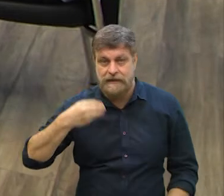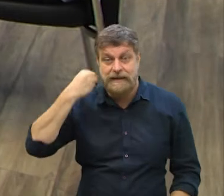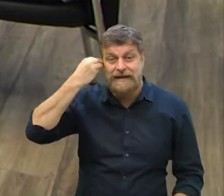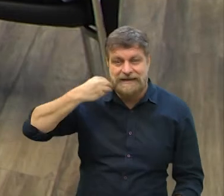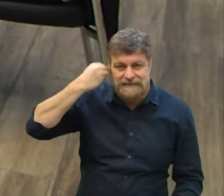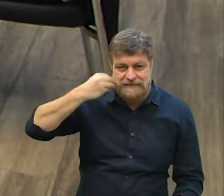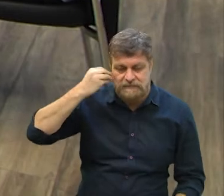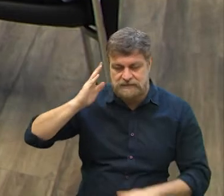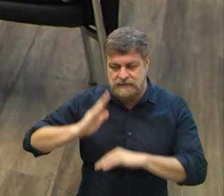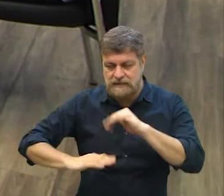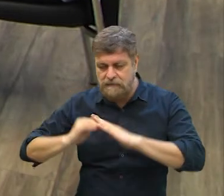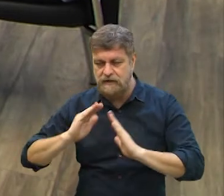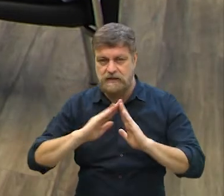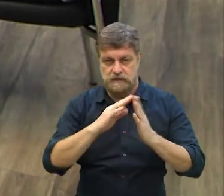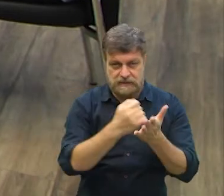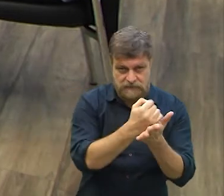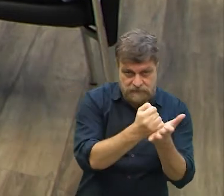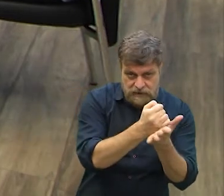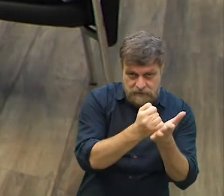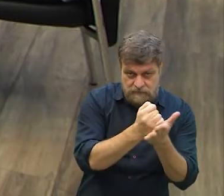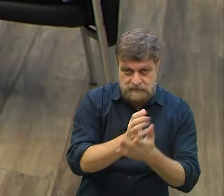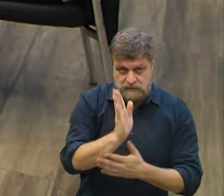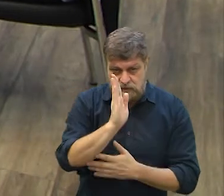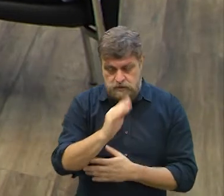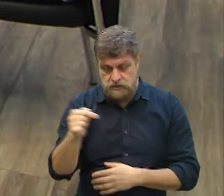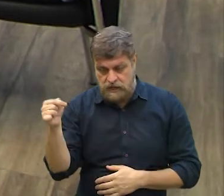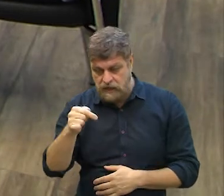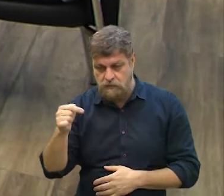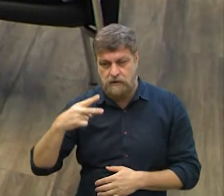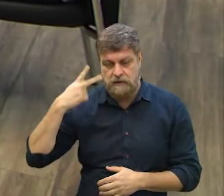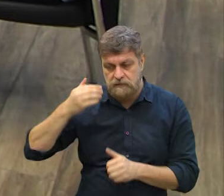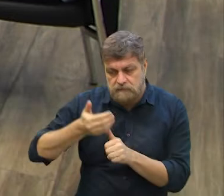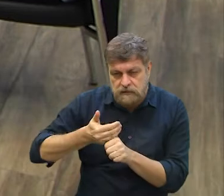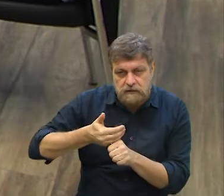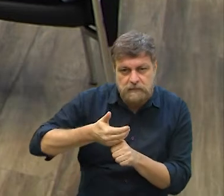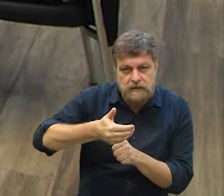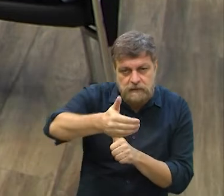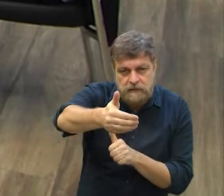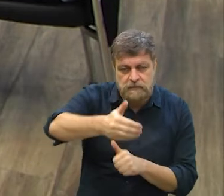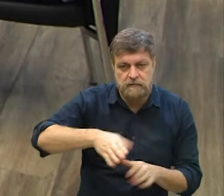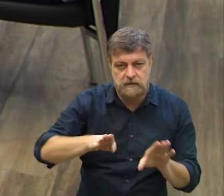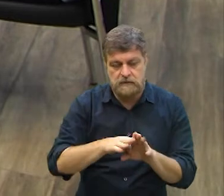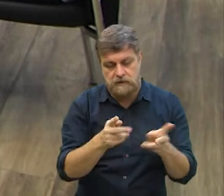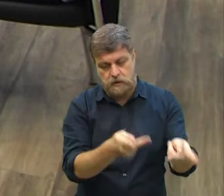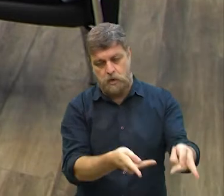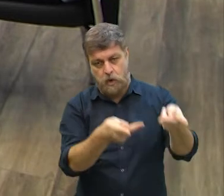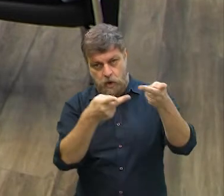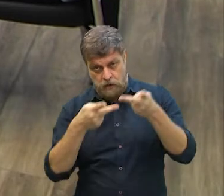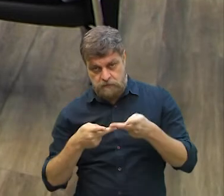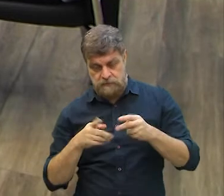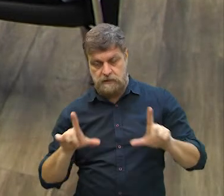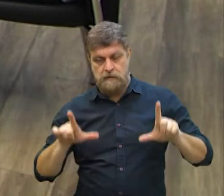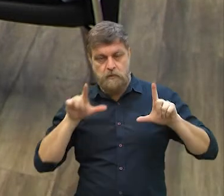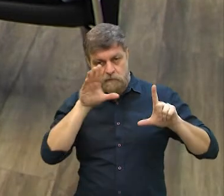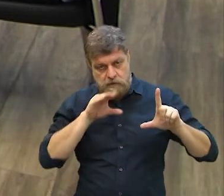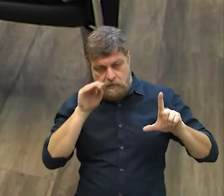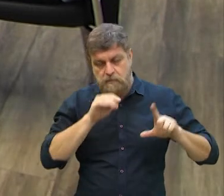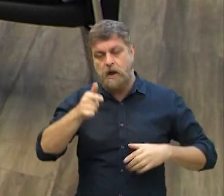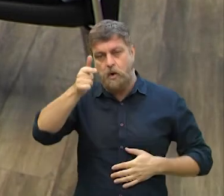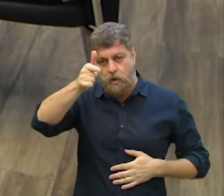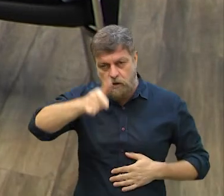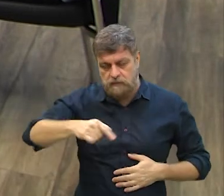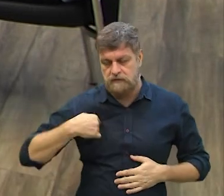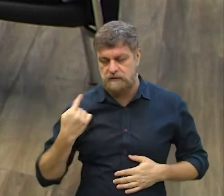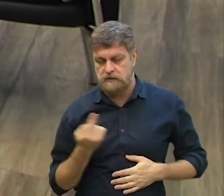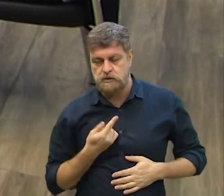aqui, vividas na prática, seja na farmácia, seja já neste ano como parlamentar. Já fica o convite aqui para uma próxima